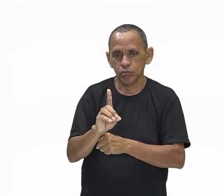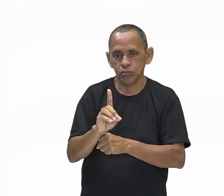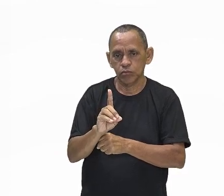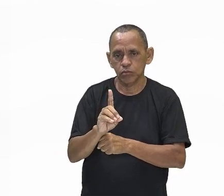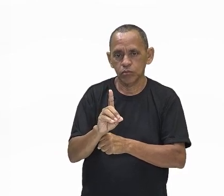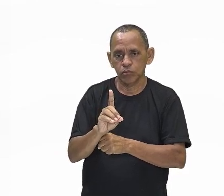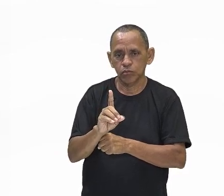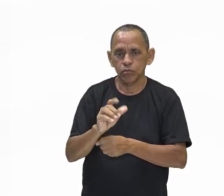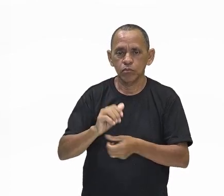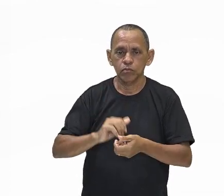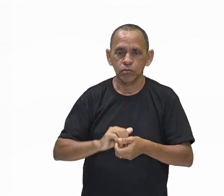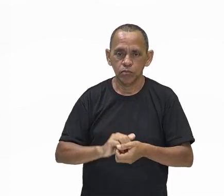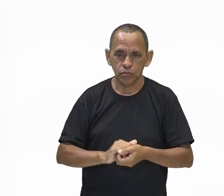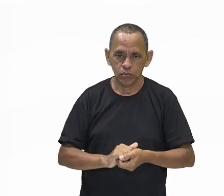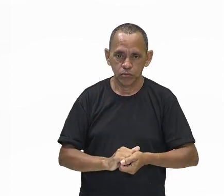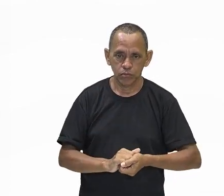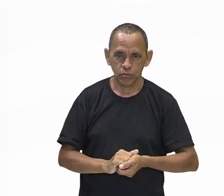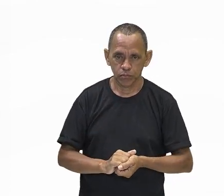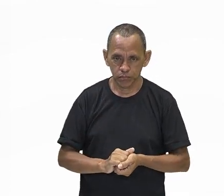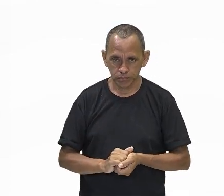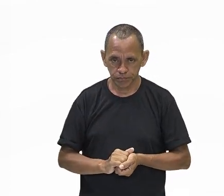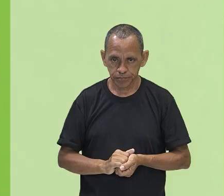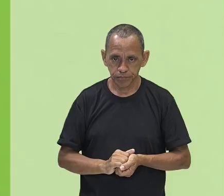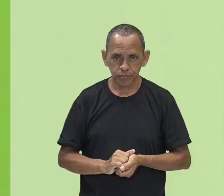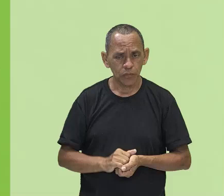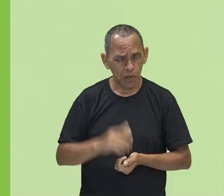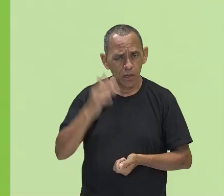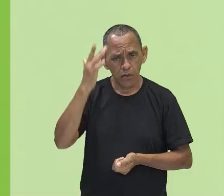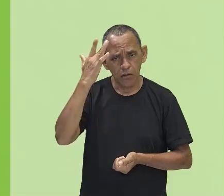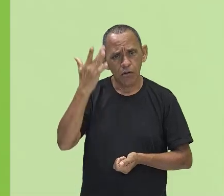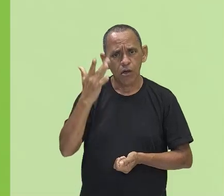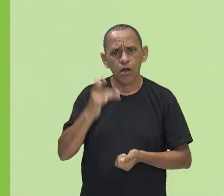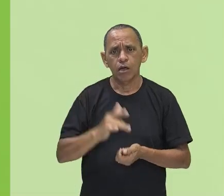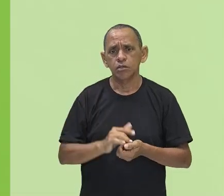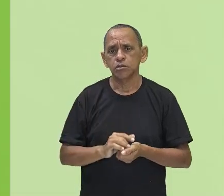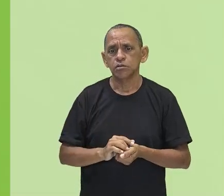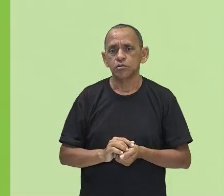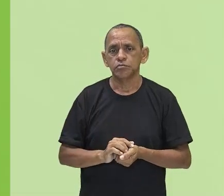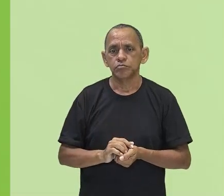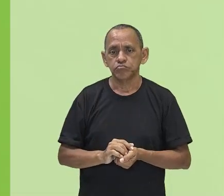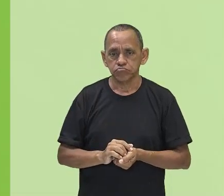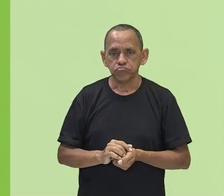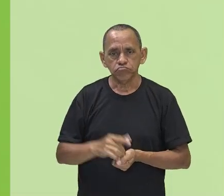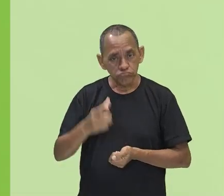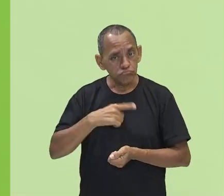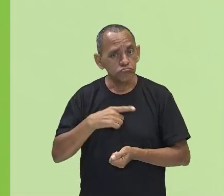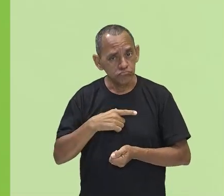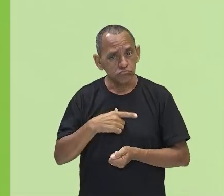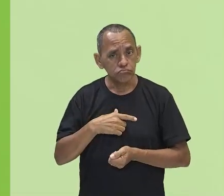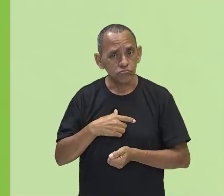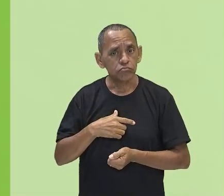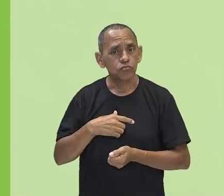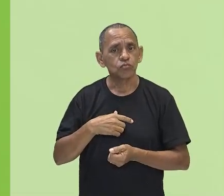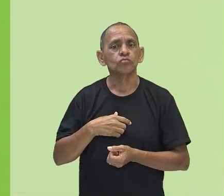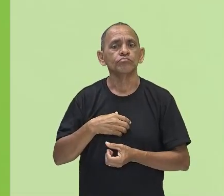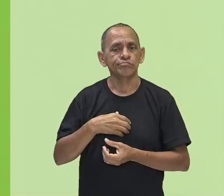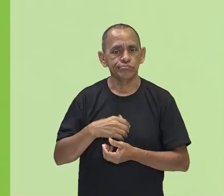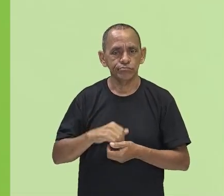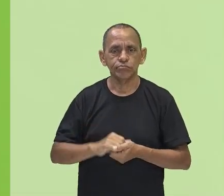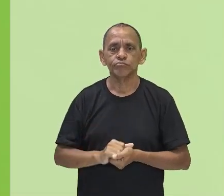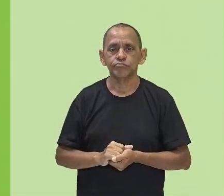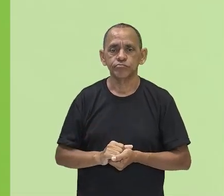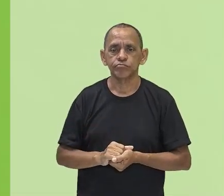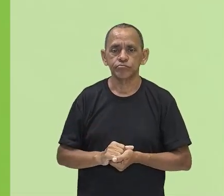tá certo? 10D. É bem fácil, não é? Bem fácil, e isso cai bastante em questões, tá certo? Questões sobre lentes